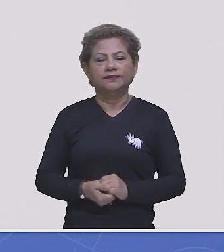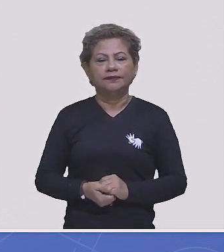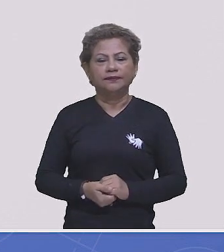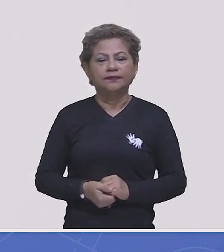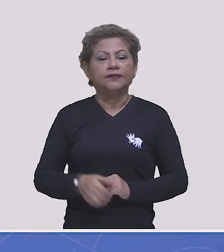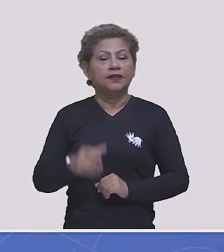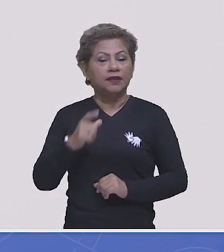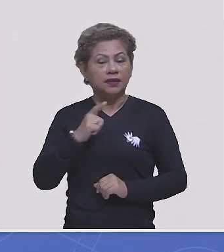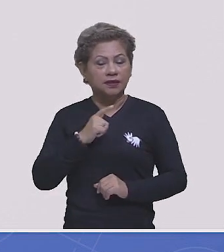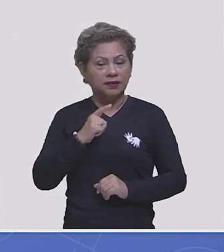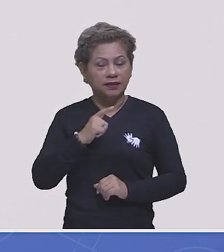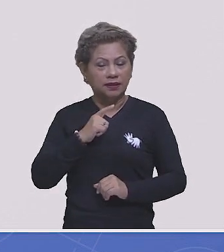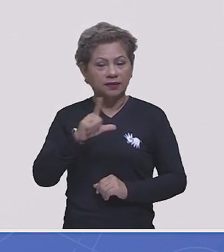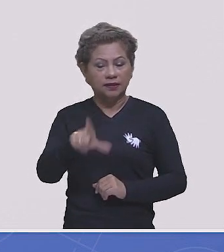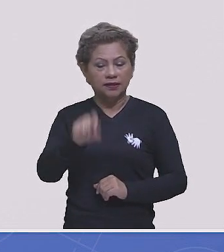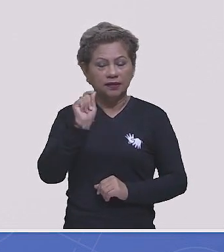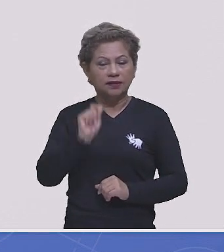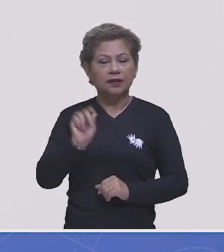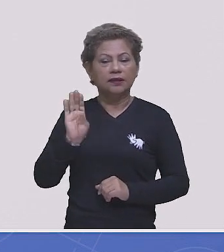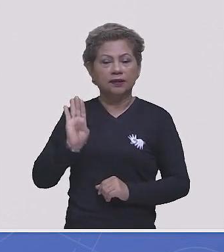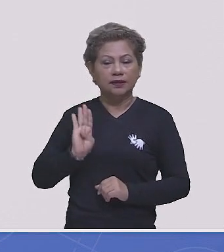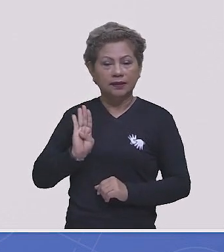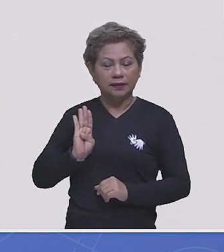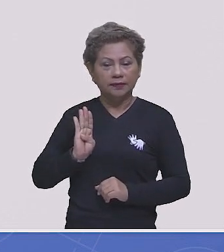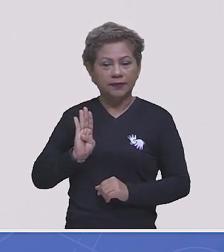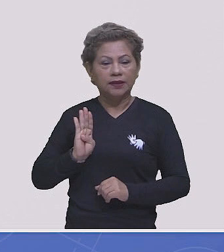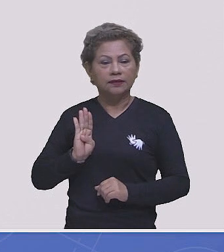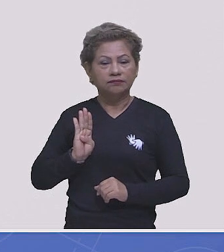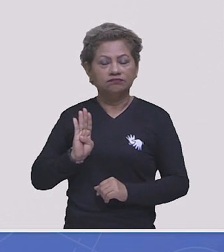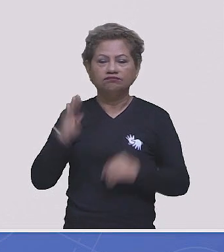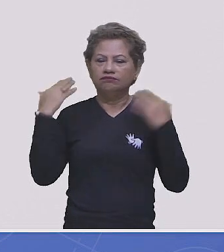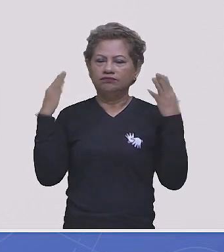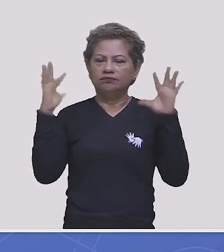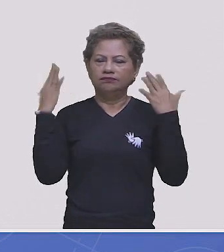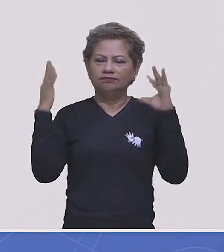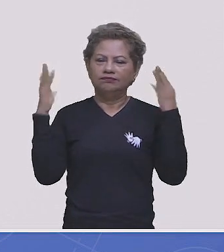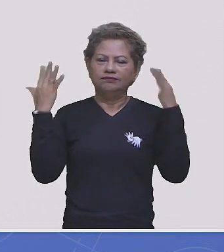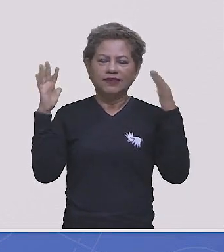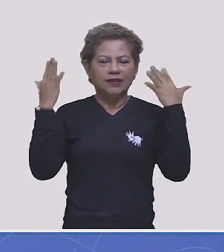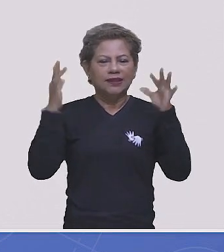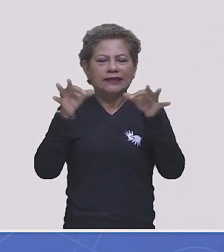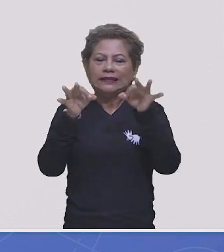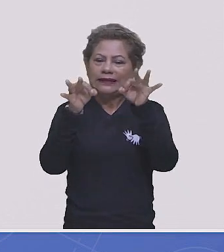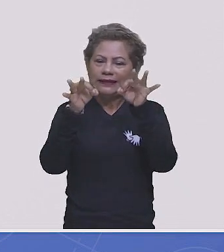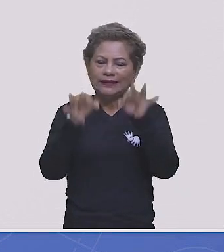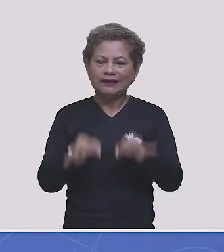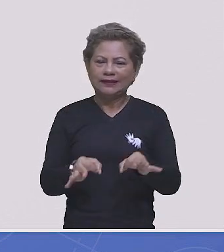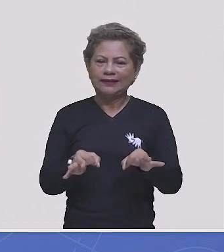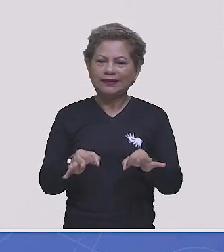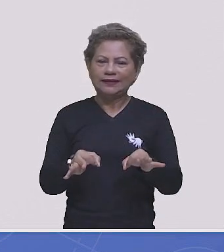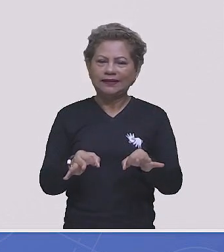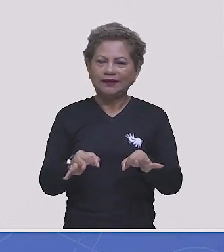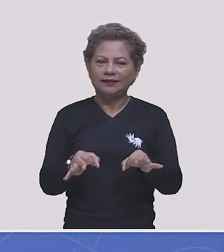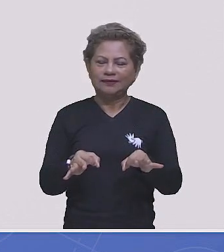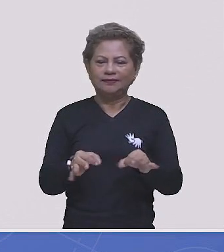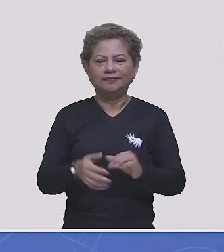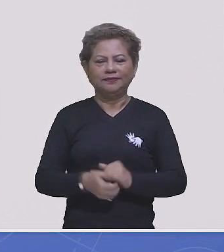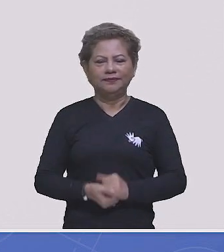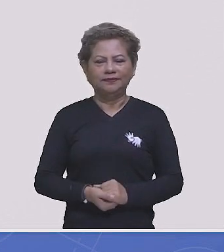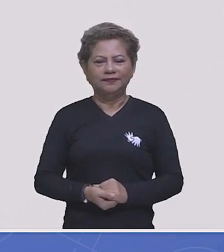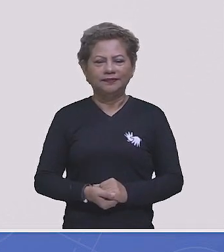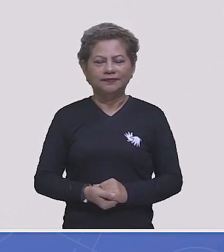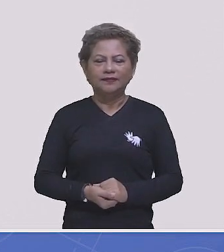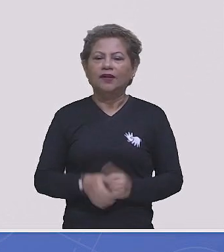sofreram dos gregos e dos etruscos, considere as afirmações a seguir para assinalar a alternativa correta.